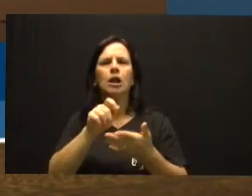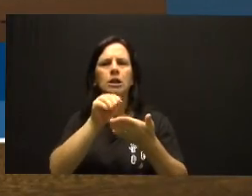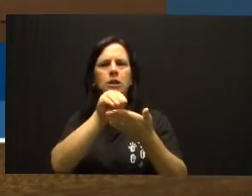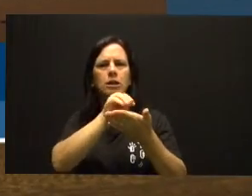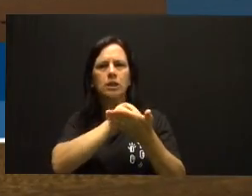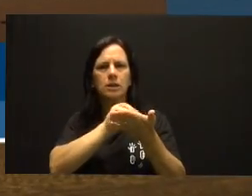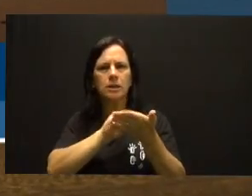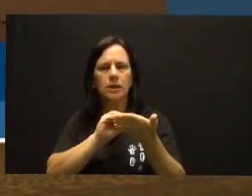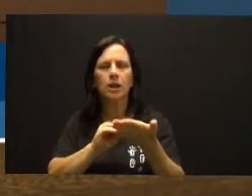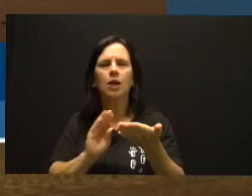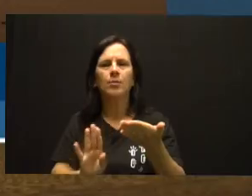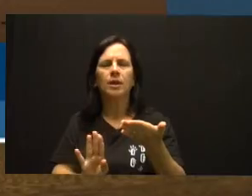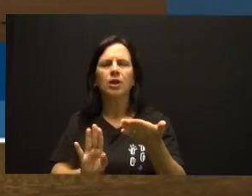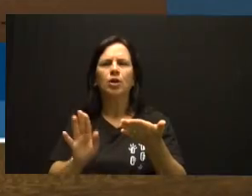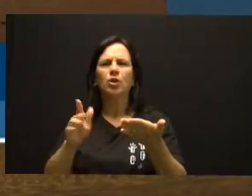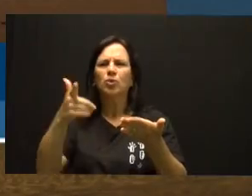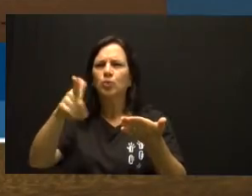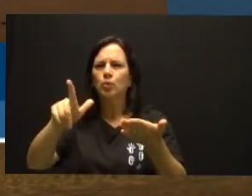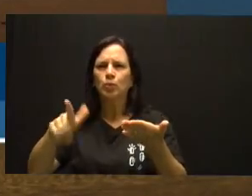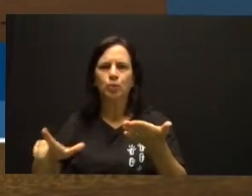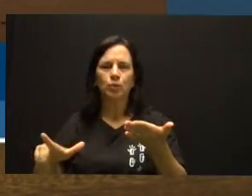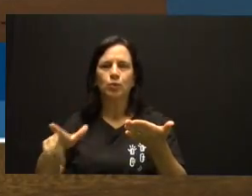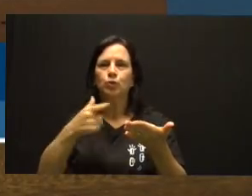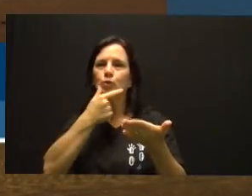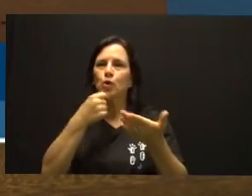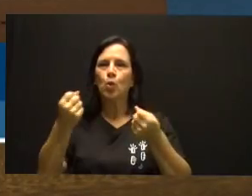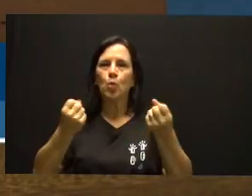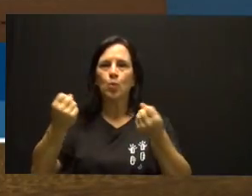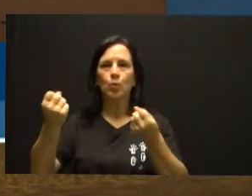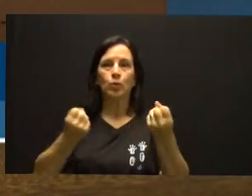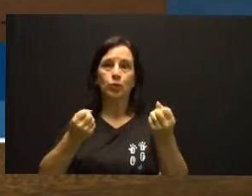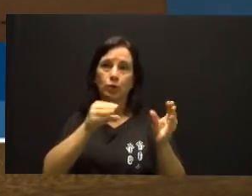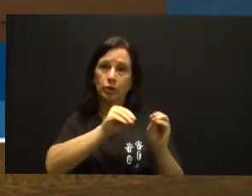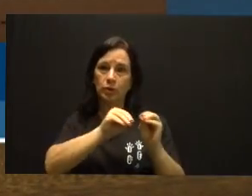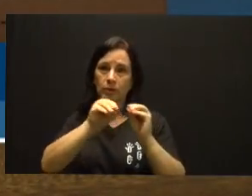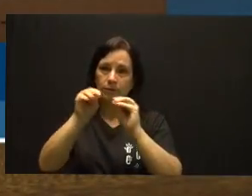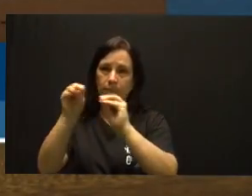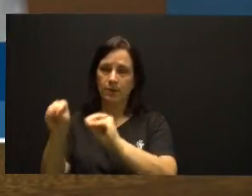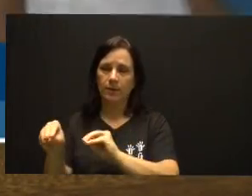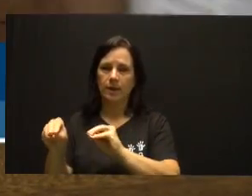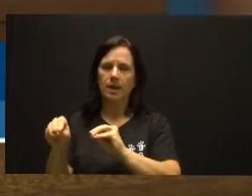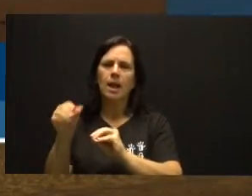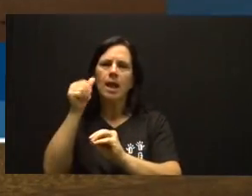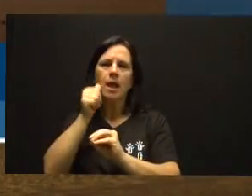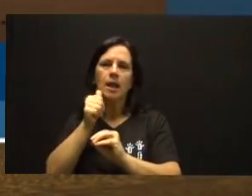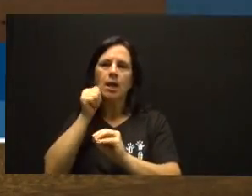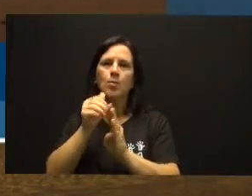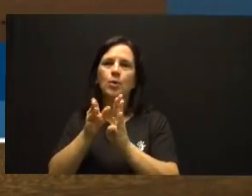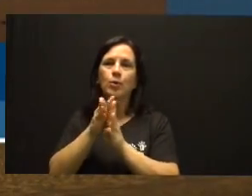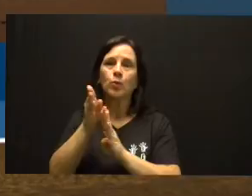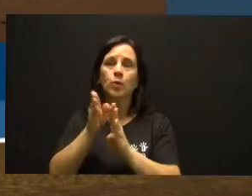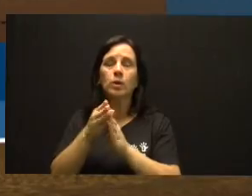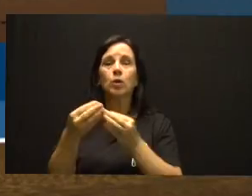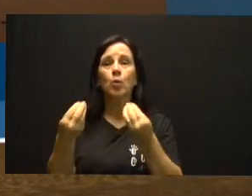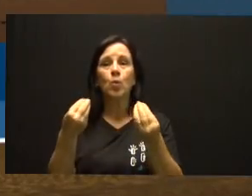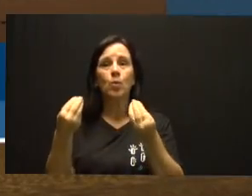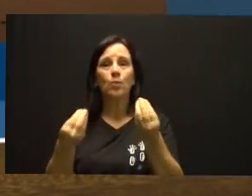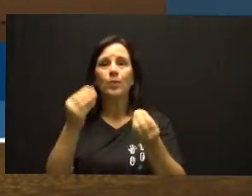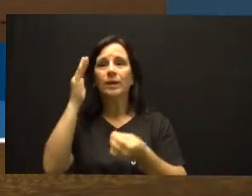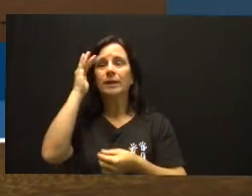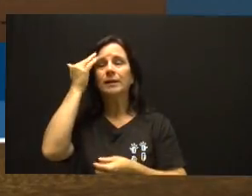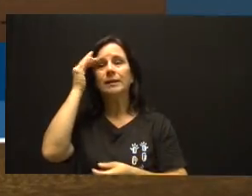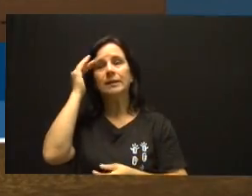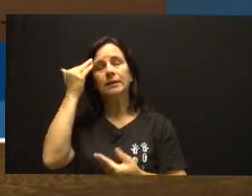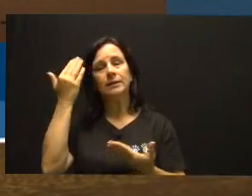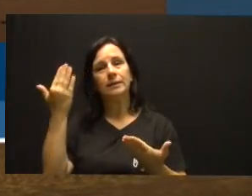delito, e não tinha motorista para conduzir. E a conselheira tutelar ficou em Maus Lençóis, entenderam que ela não queria